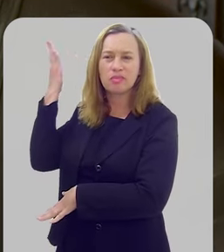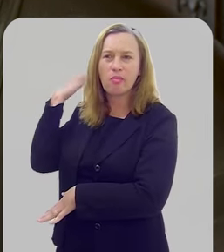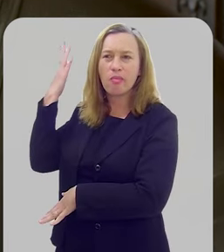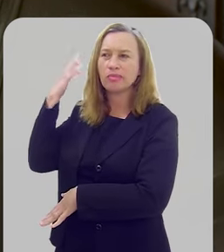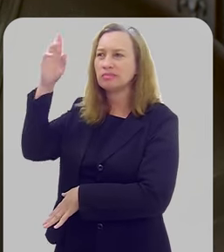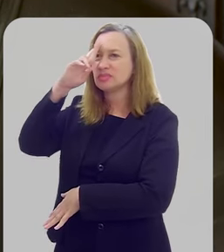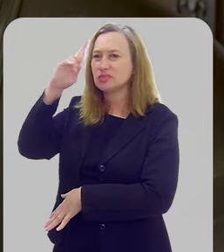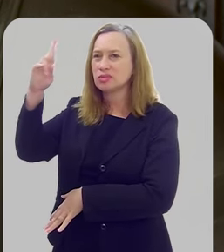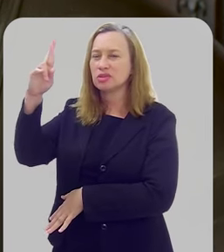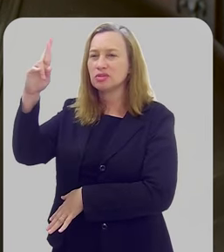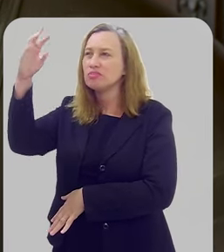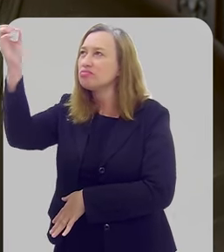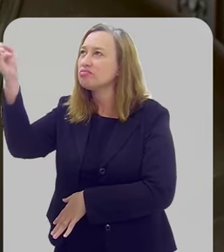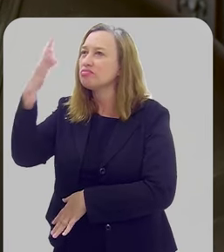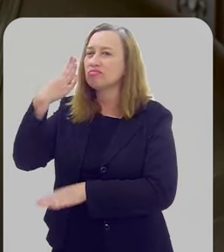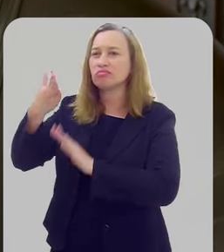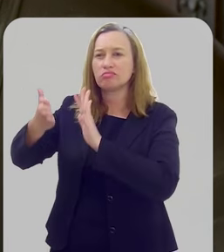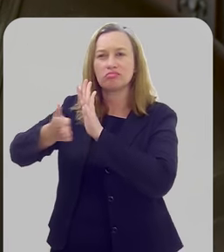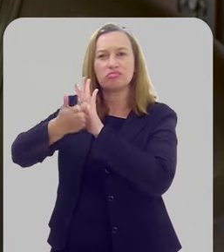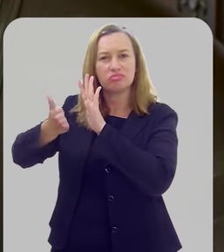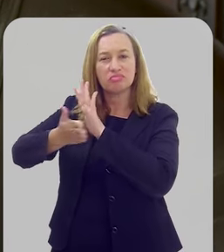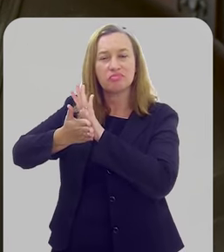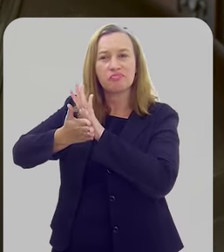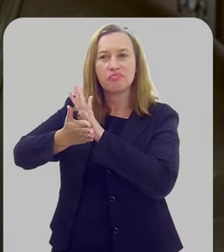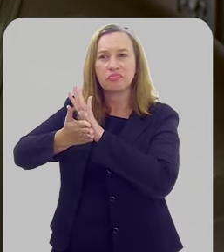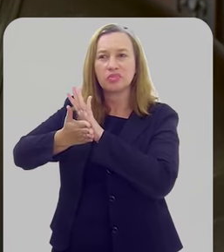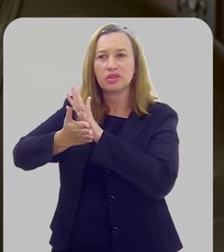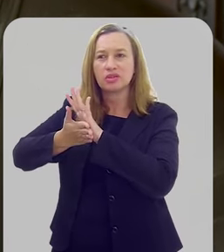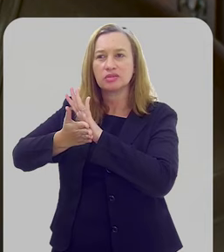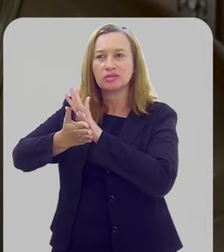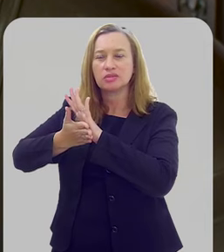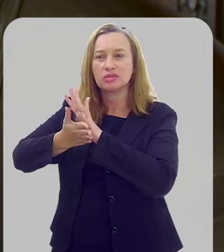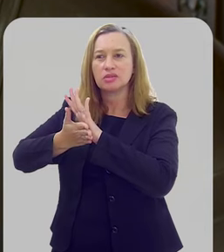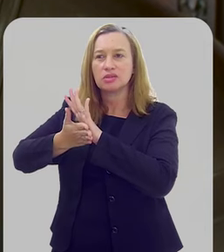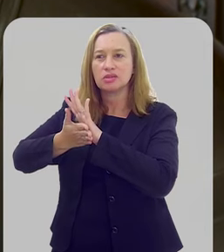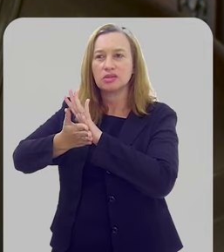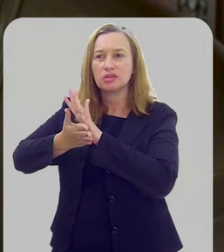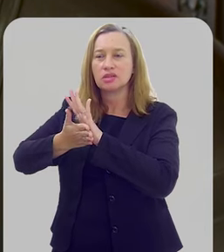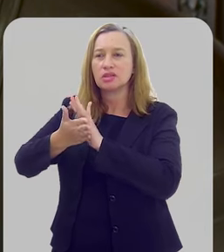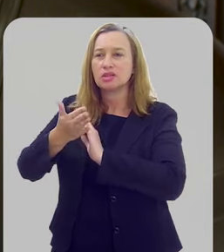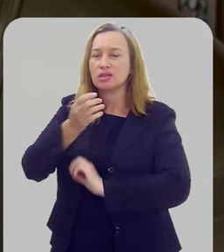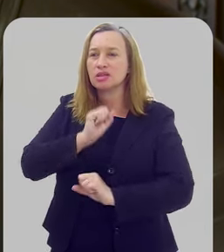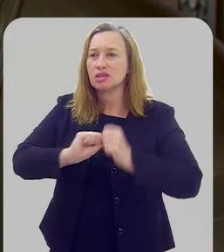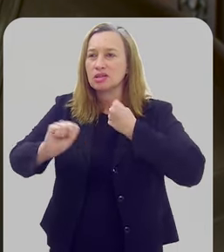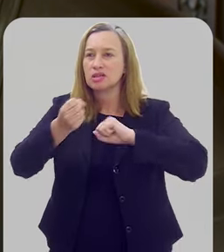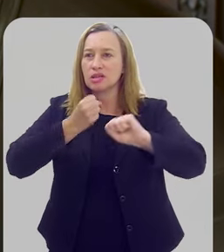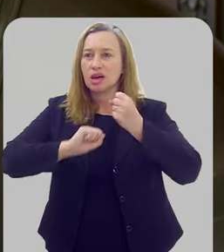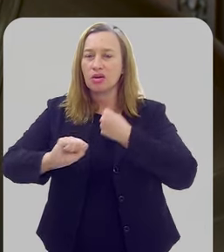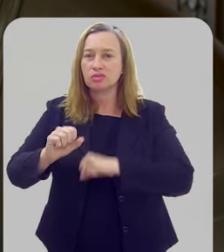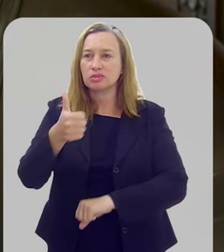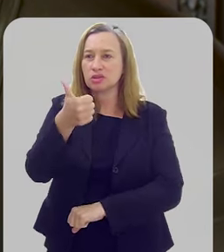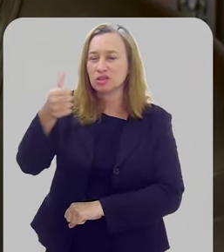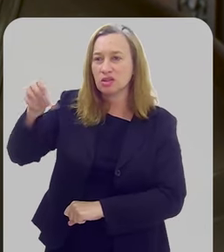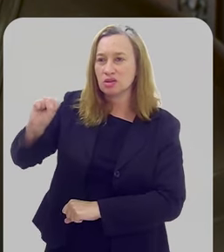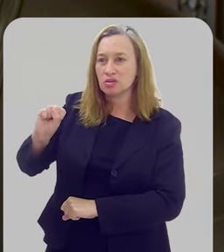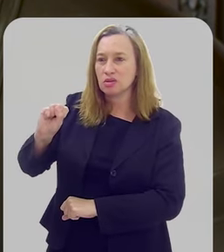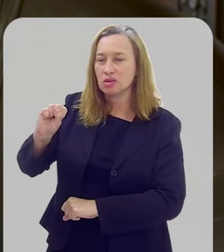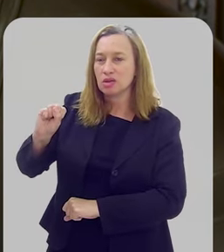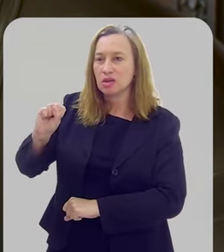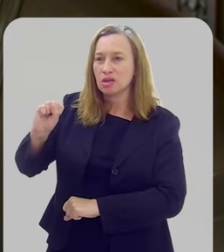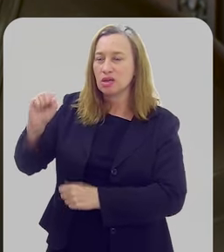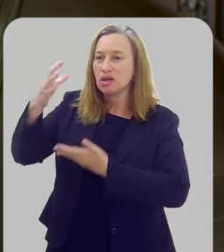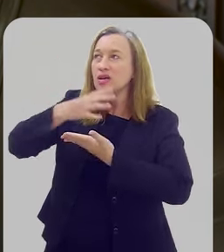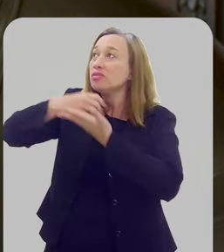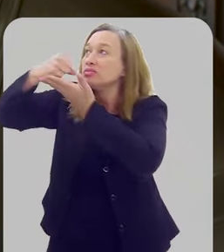uns anos atrás aí o senhor me deu uma canção que Salmo 18 auau que ele é o meu